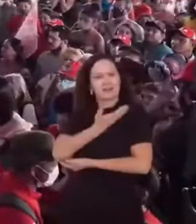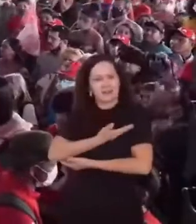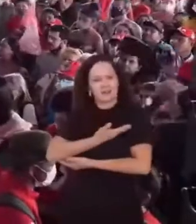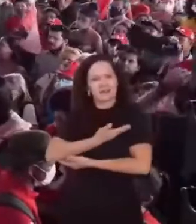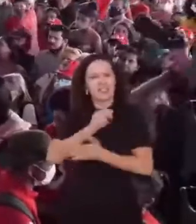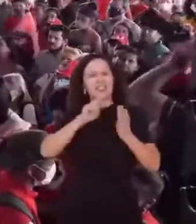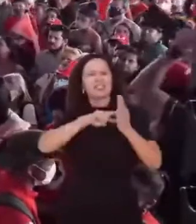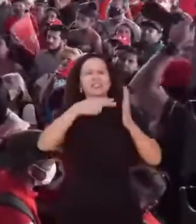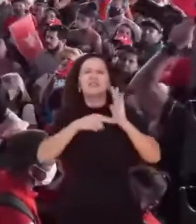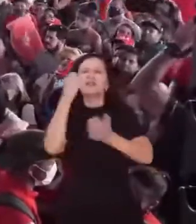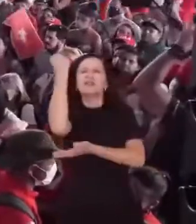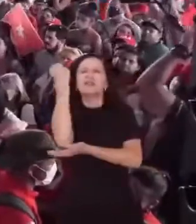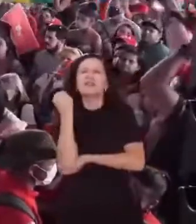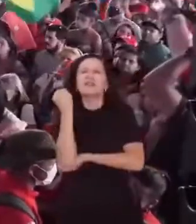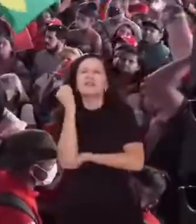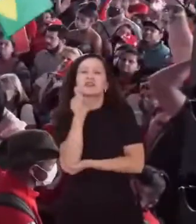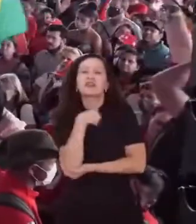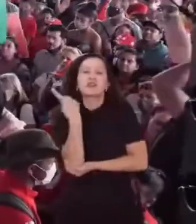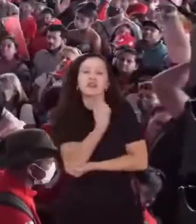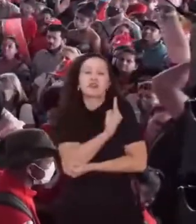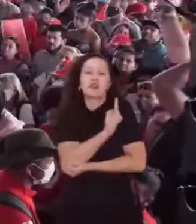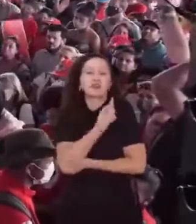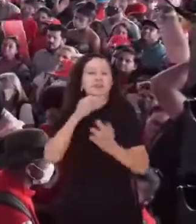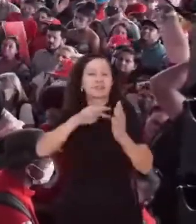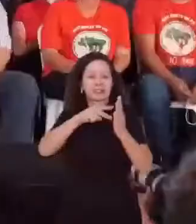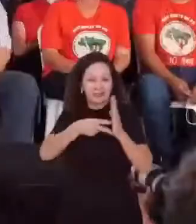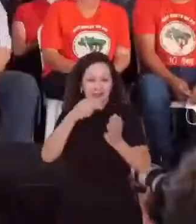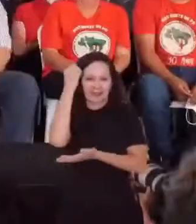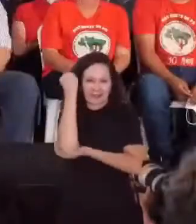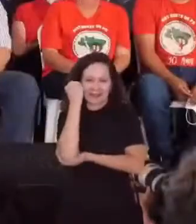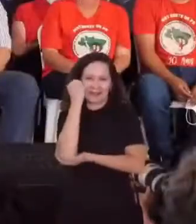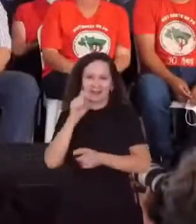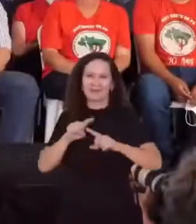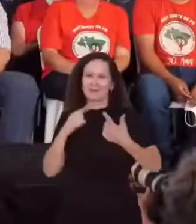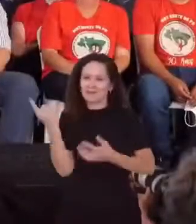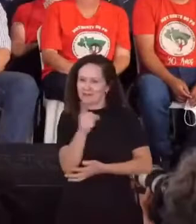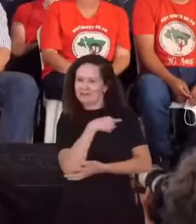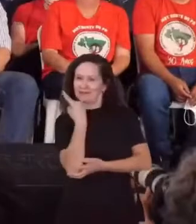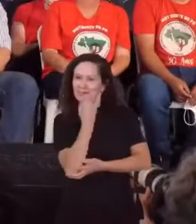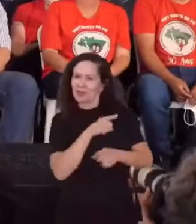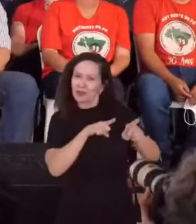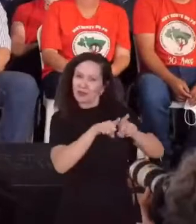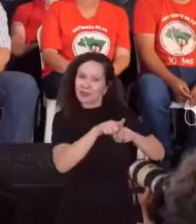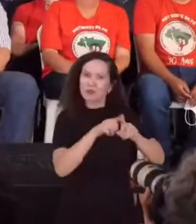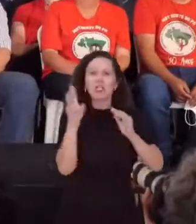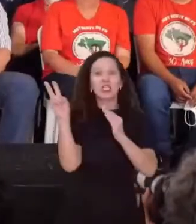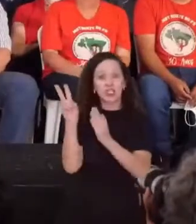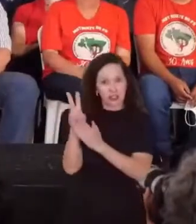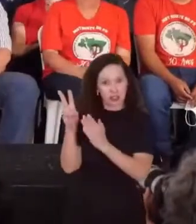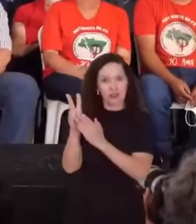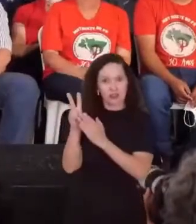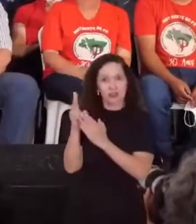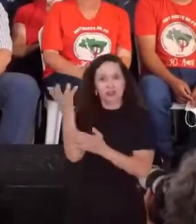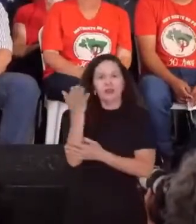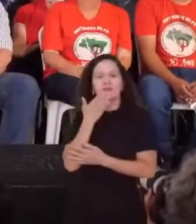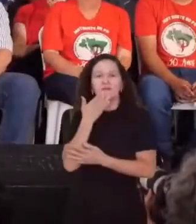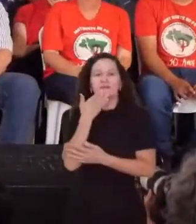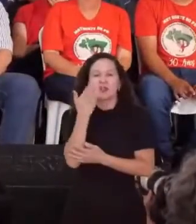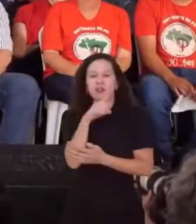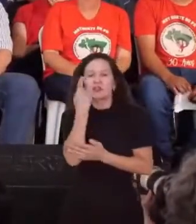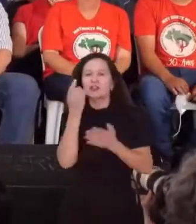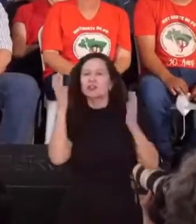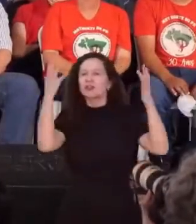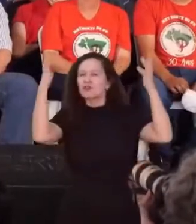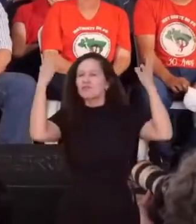somos nós. Mas mais do que ninguém, os nossos irmãos indígenas. E aí eu queria pedir para a gente dar uma salva de palmas especial aos